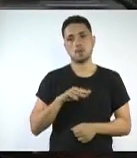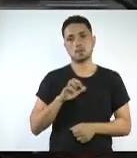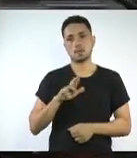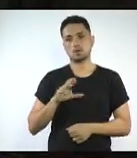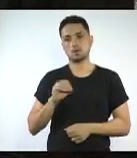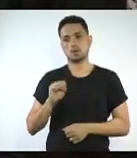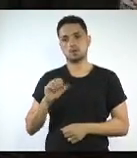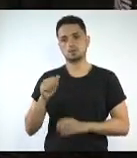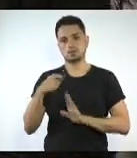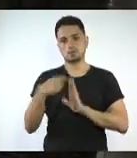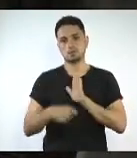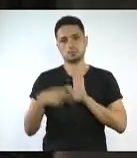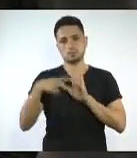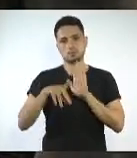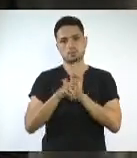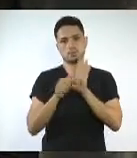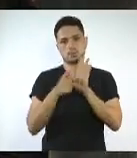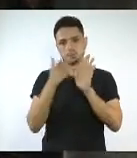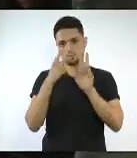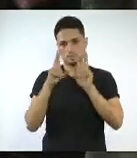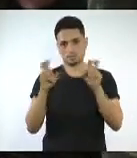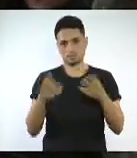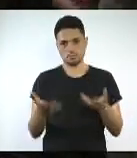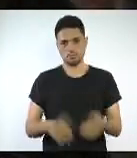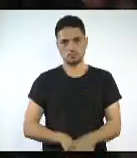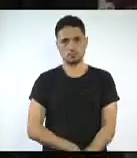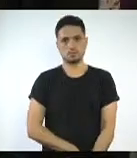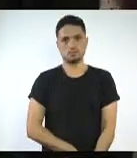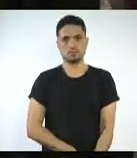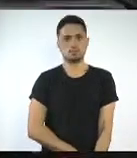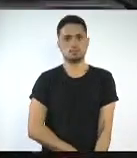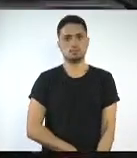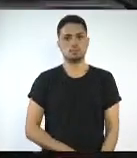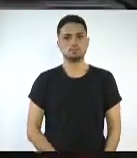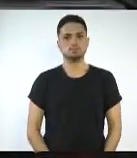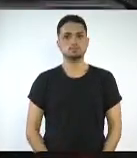projeto. Sim, está escrito isso. Ok. No... Pela comissão...